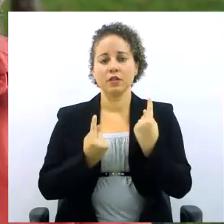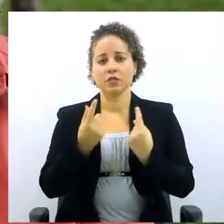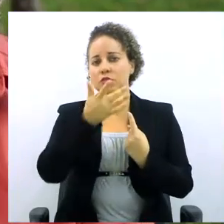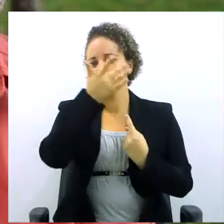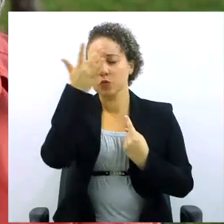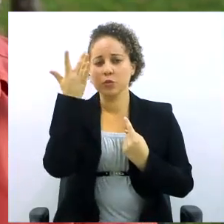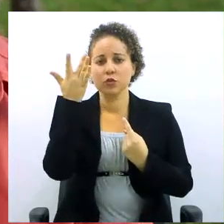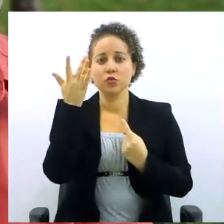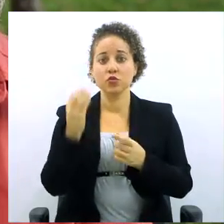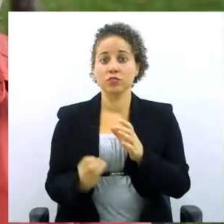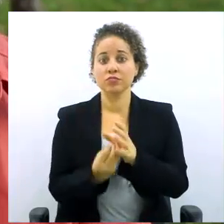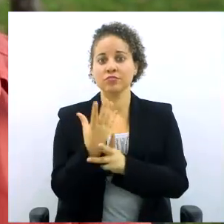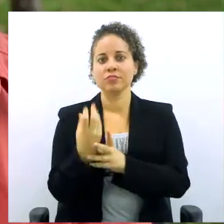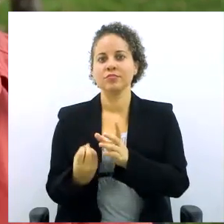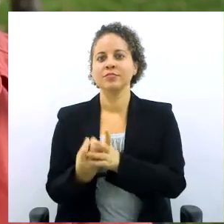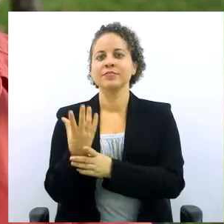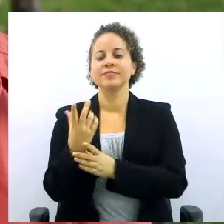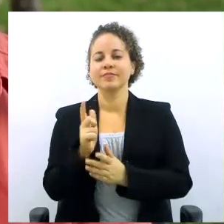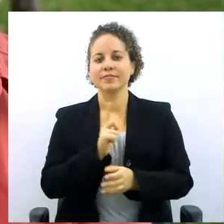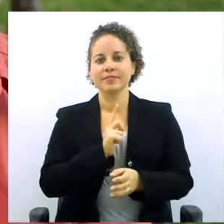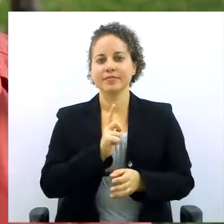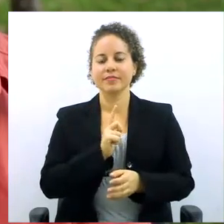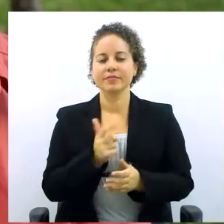pessoas estão surgindo aí, né?